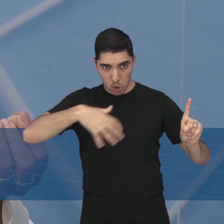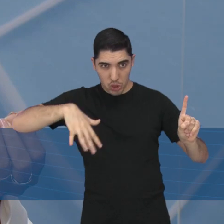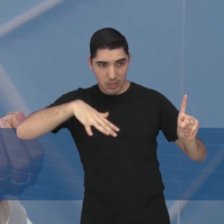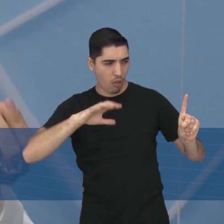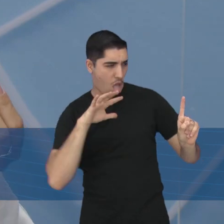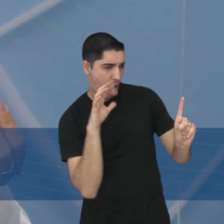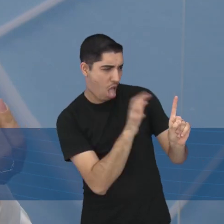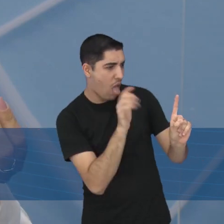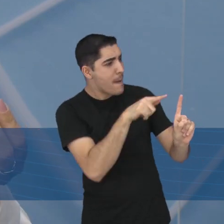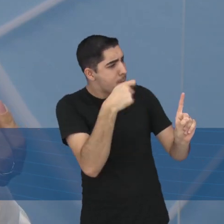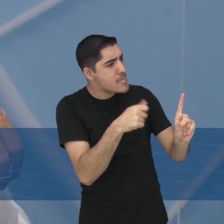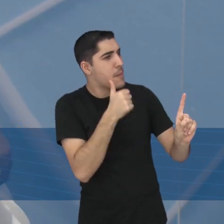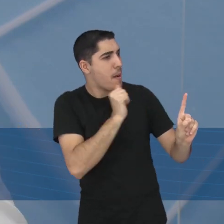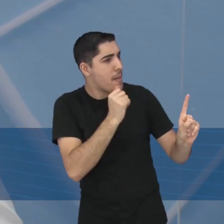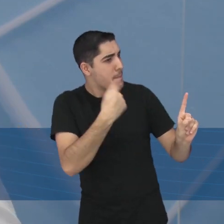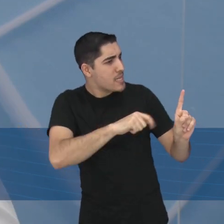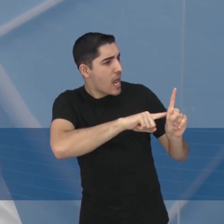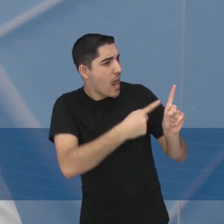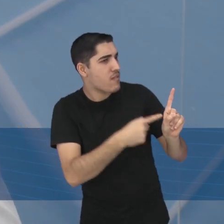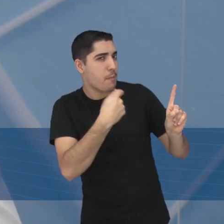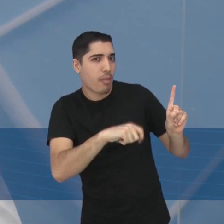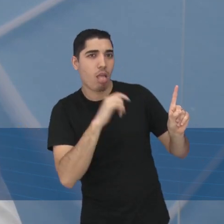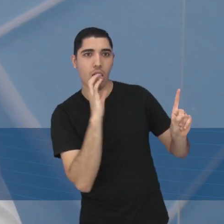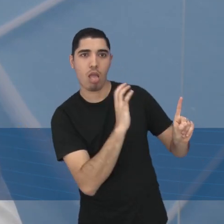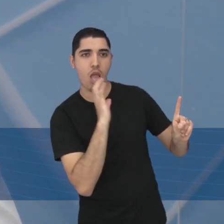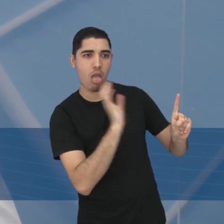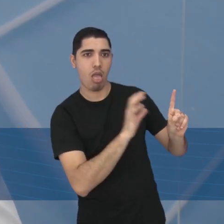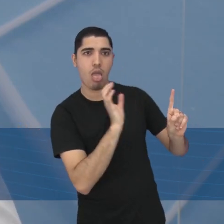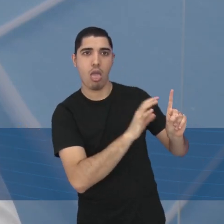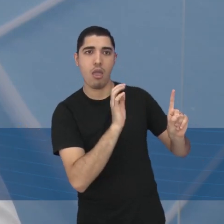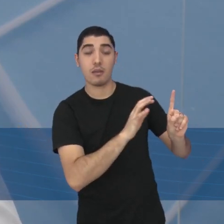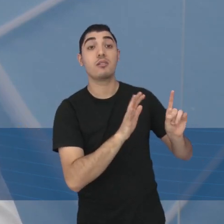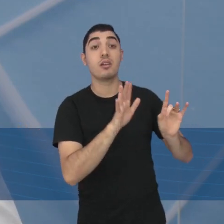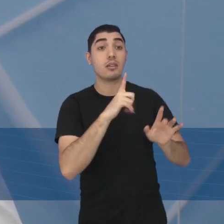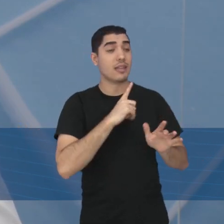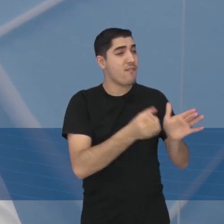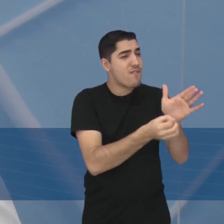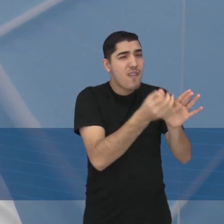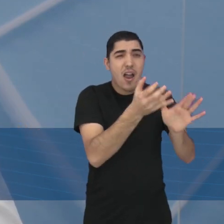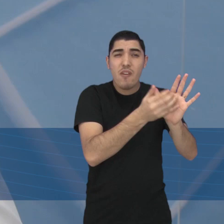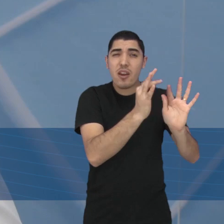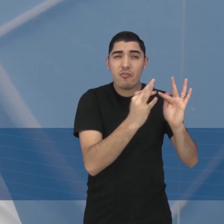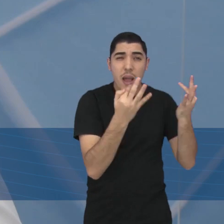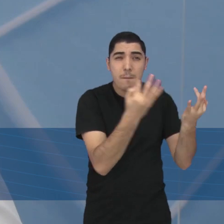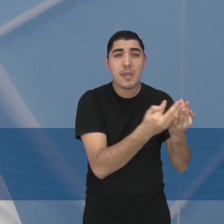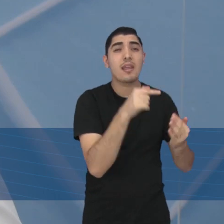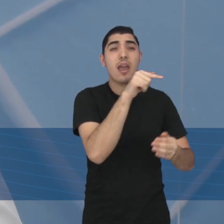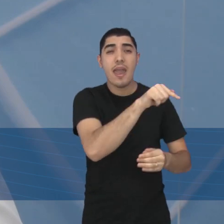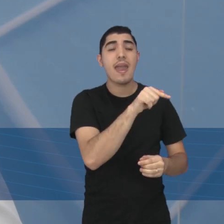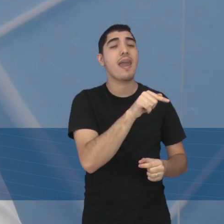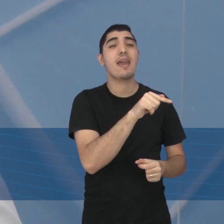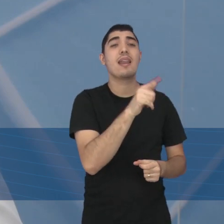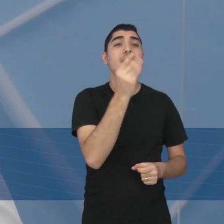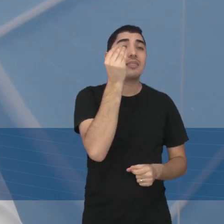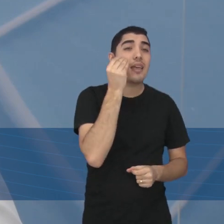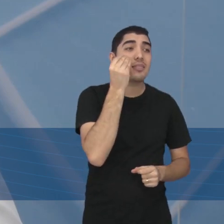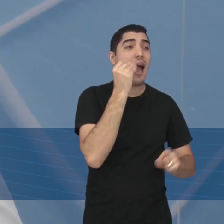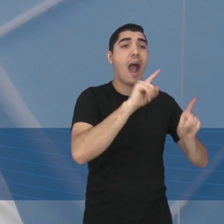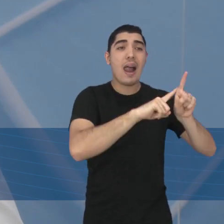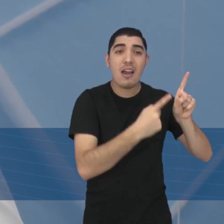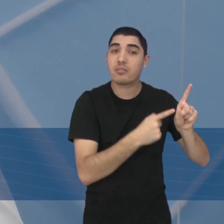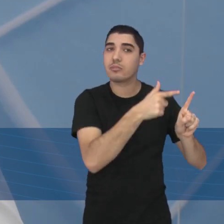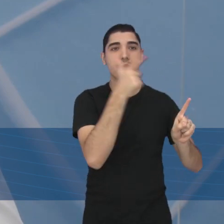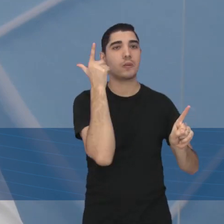está vivendo. E hoje, sim, tem muitas famílias que estão aí tentando ter filho e elas não conseguem porque é um momento da